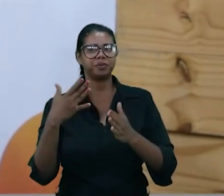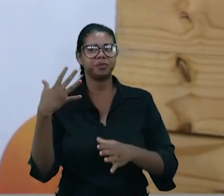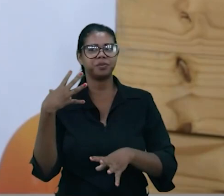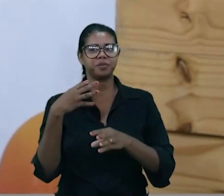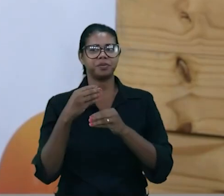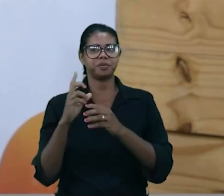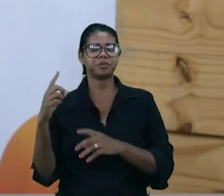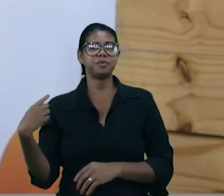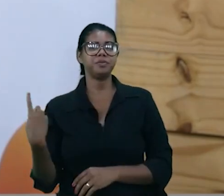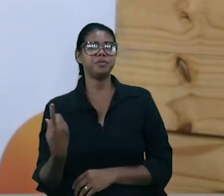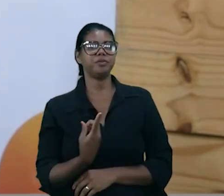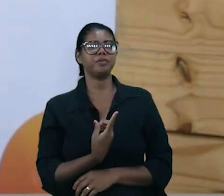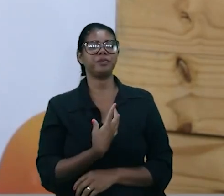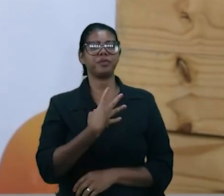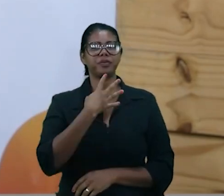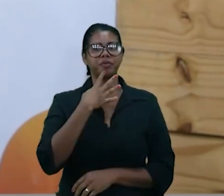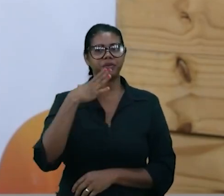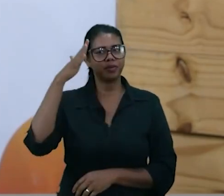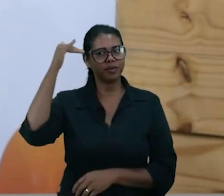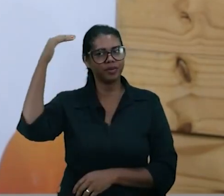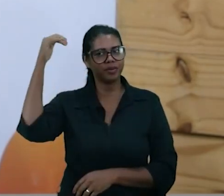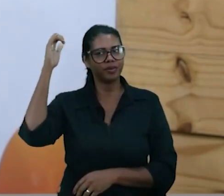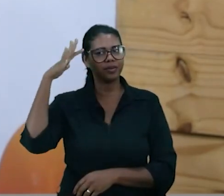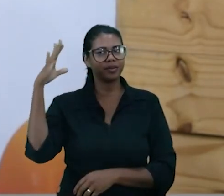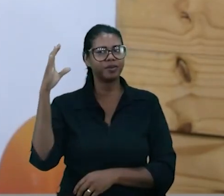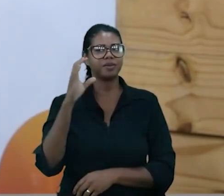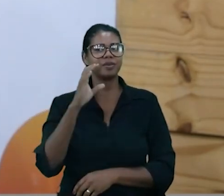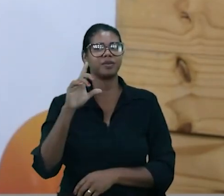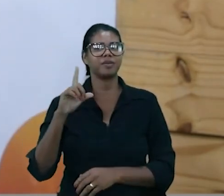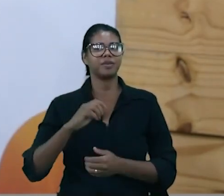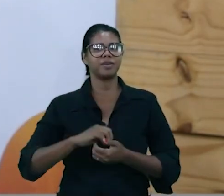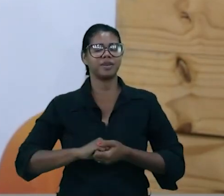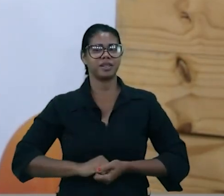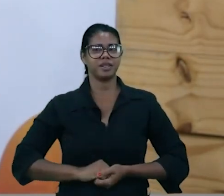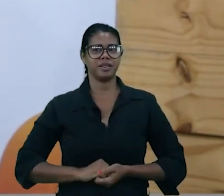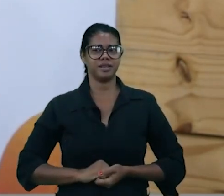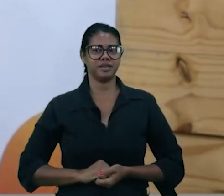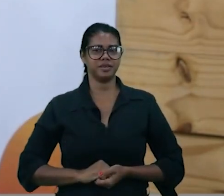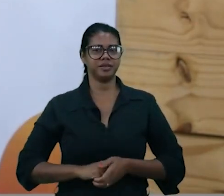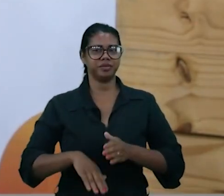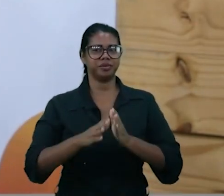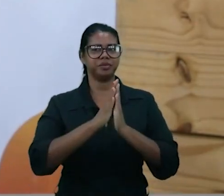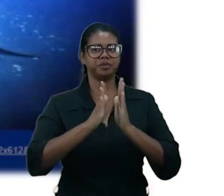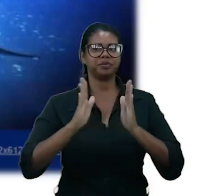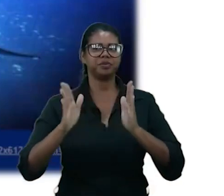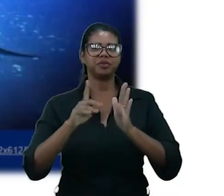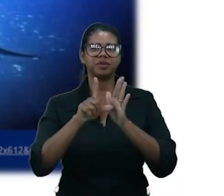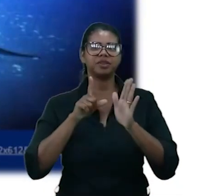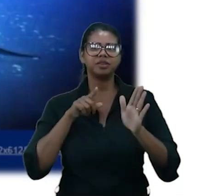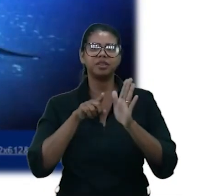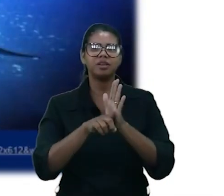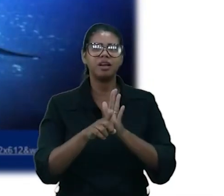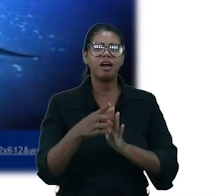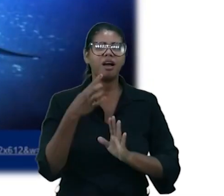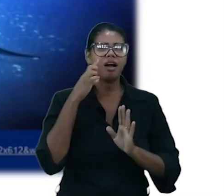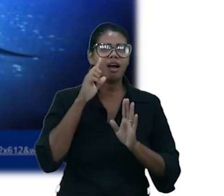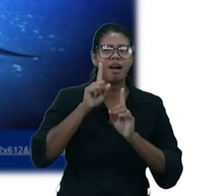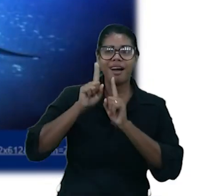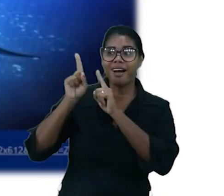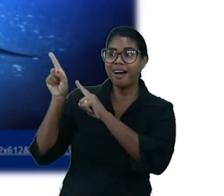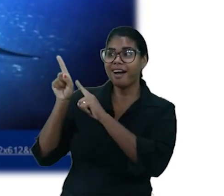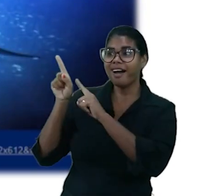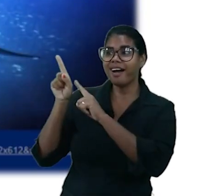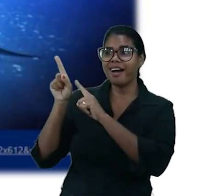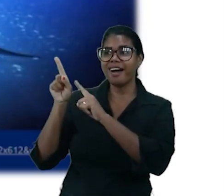nossas conhecidas classificações das bibliotecas. Então, antes de tudo, eu queria perguntar a você acredita em fadas,